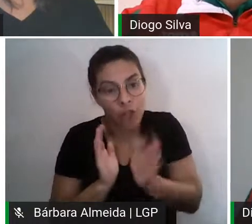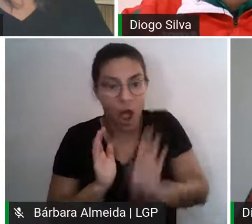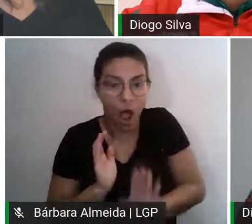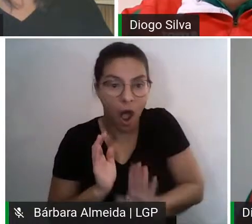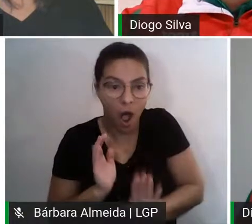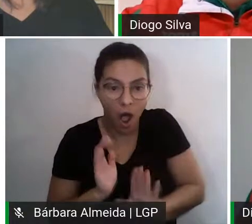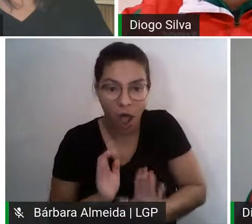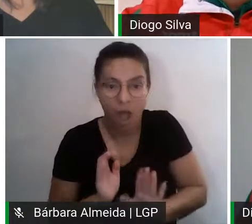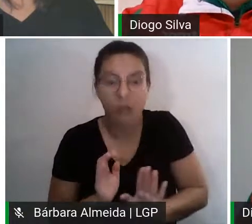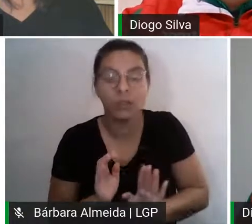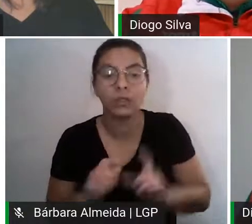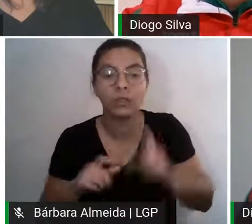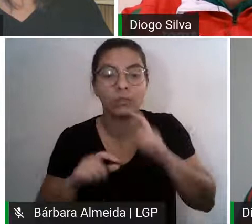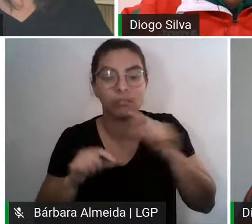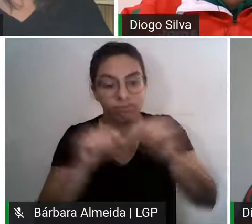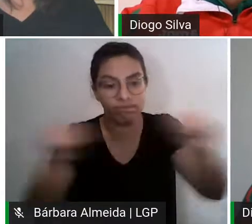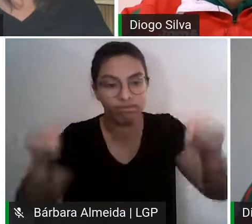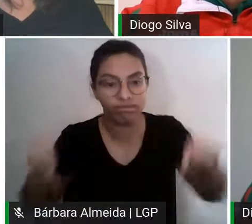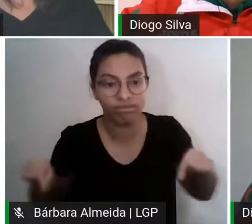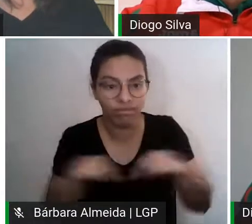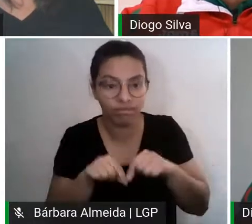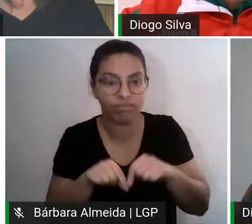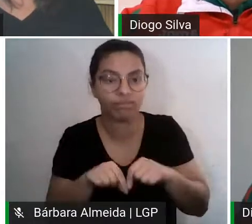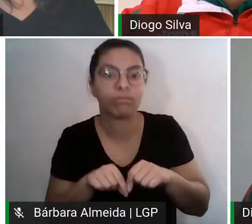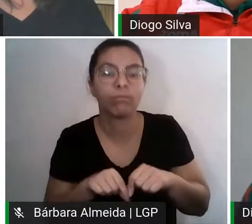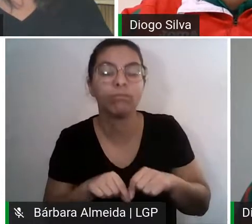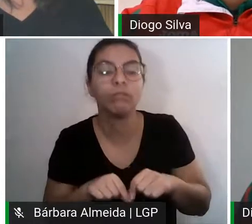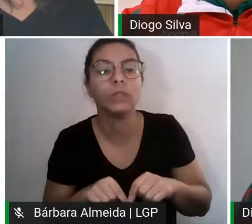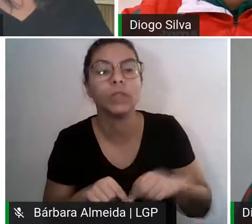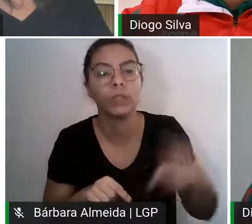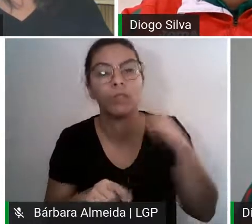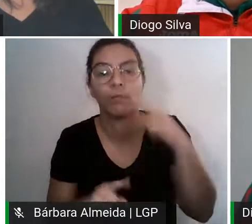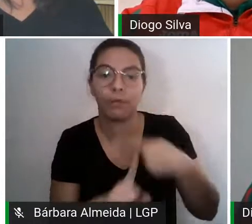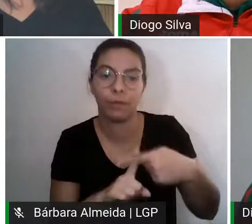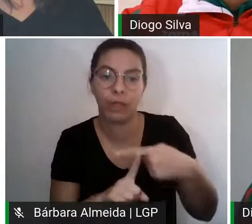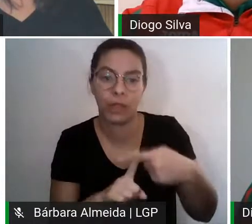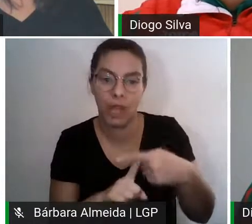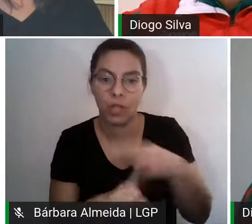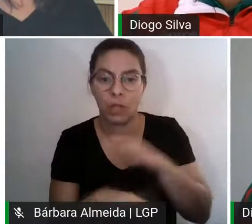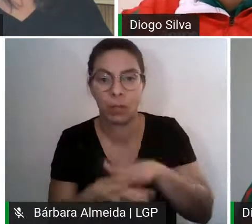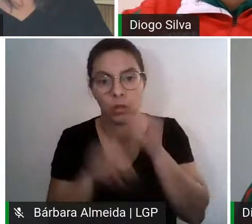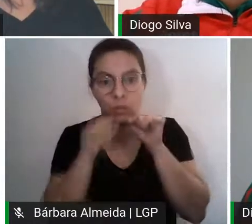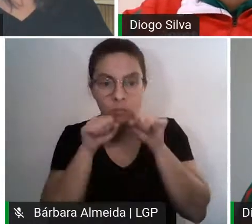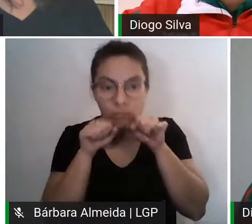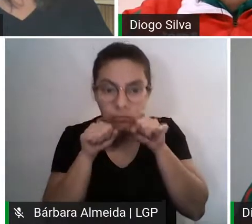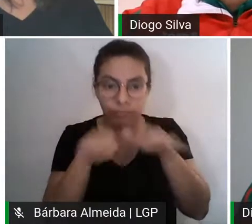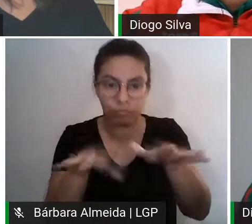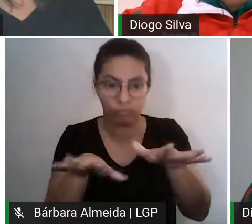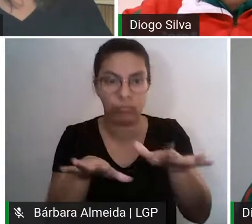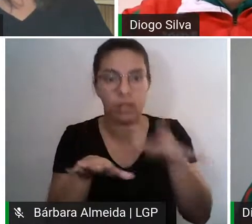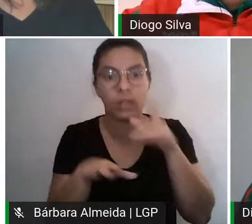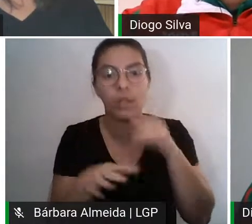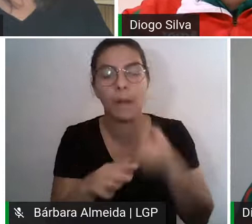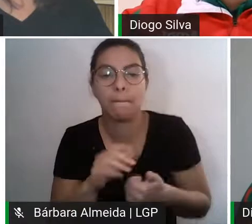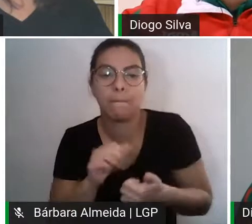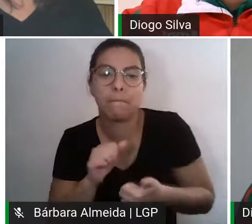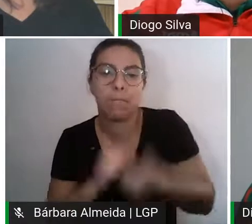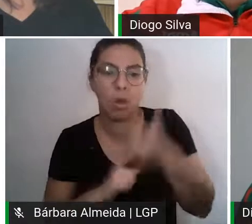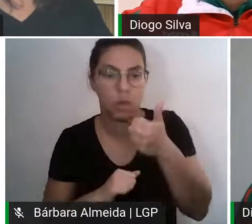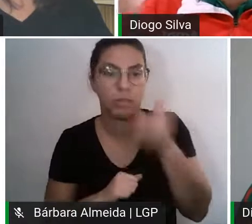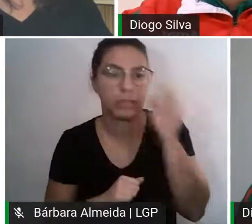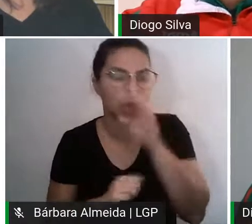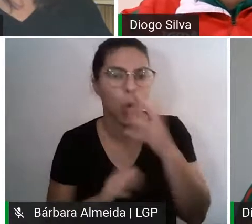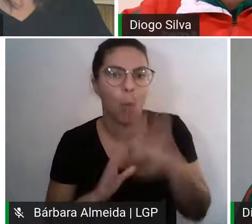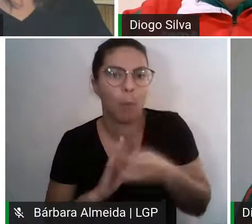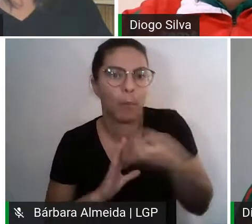que já acontecem no campo de badminton, o que é uma vantagem em termos de divulgação da modalidade, porque seria sempre mais complicado se